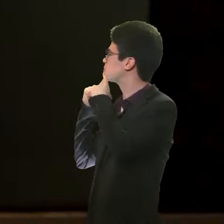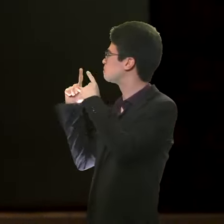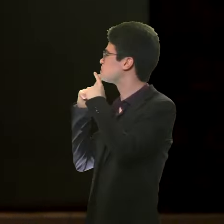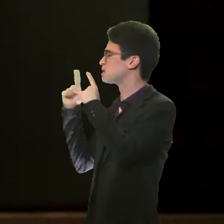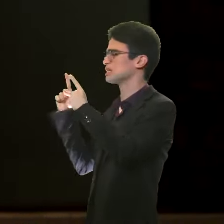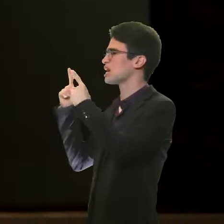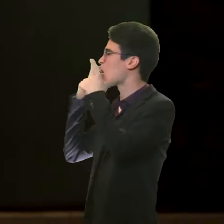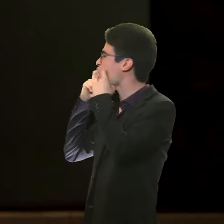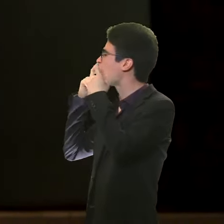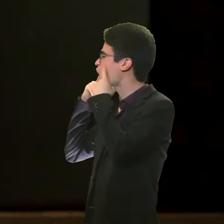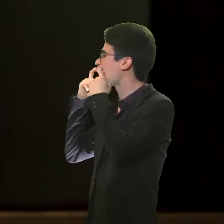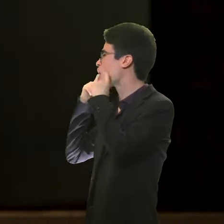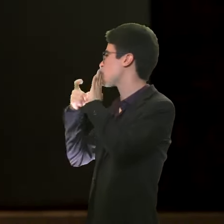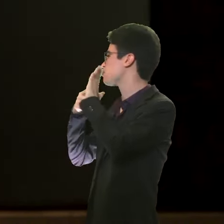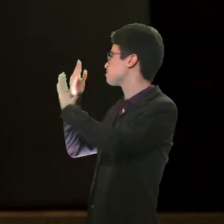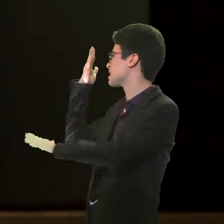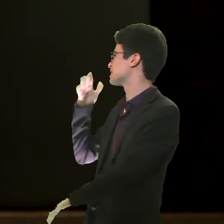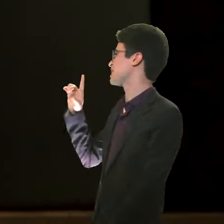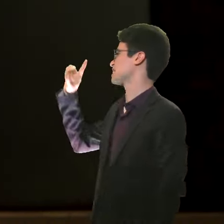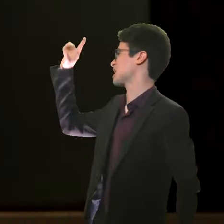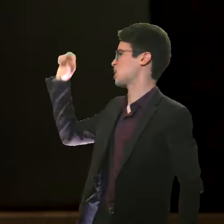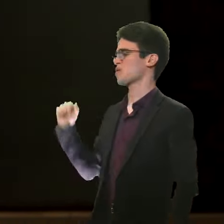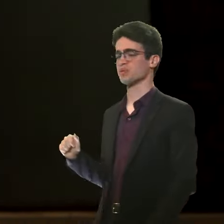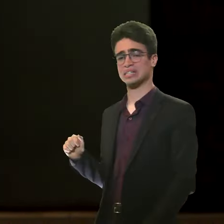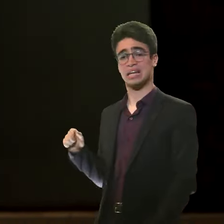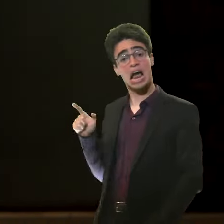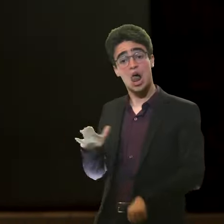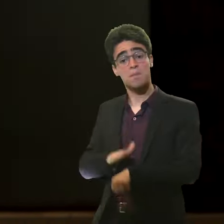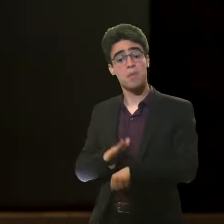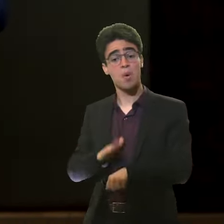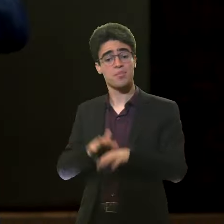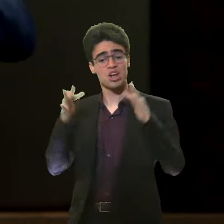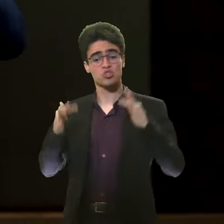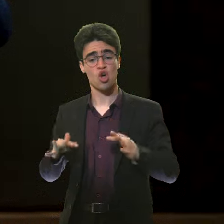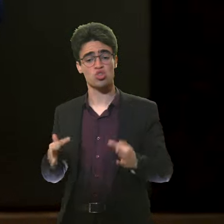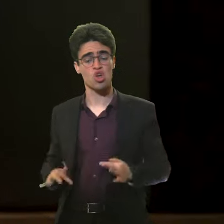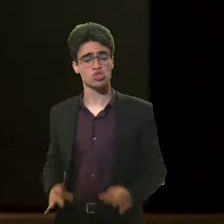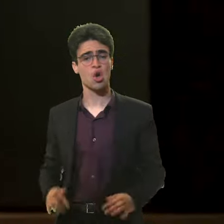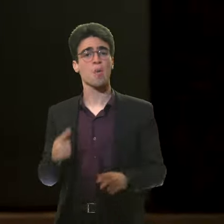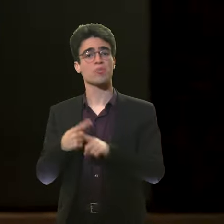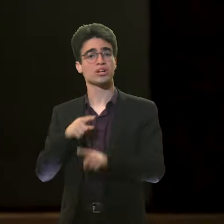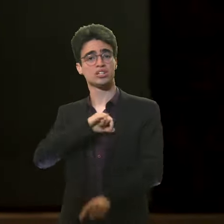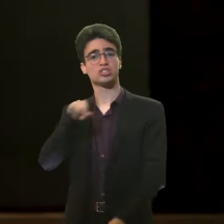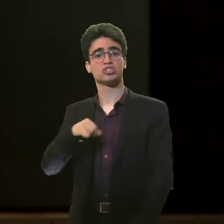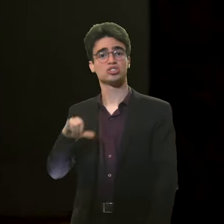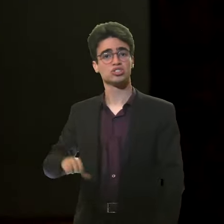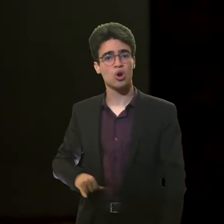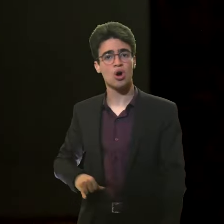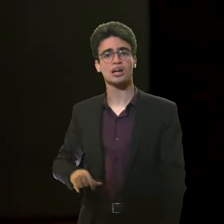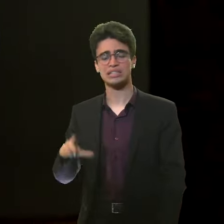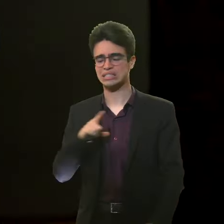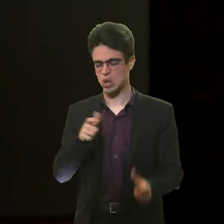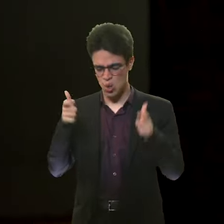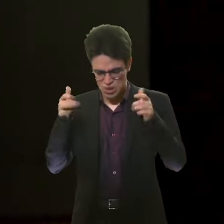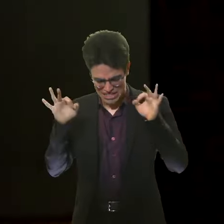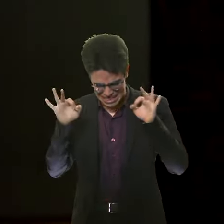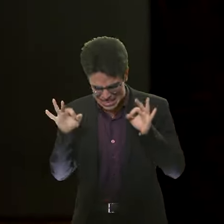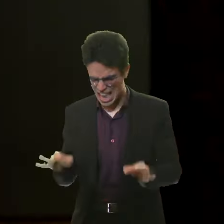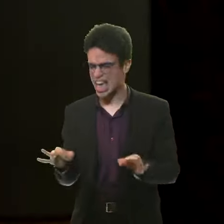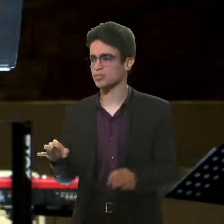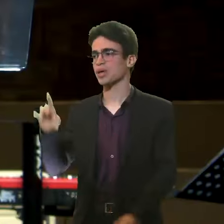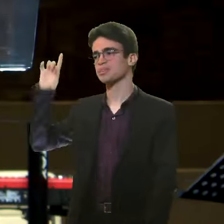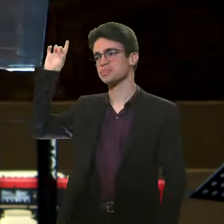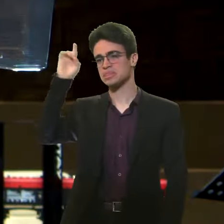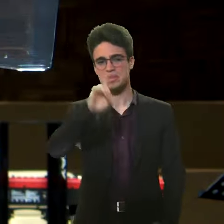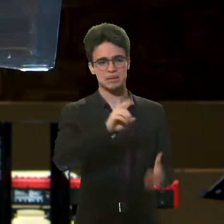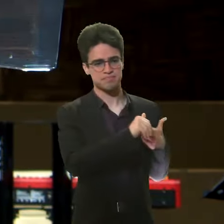lamentou. E naquele momento de dor, porque ele lamentou, porque ele foi para o lugar certo, ele foi guiado por Deus a um